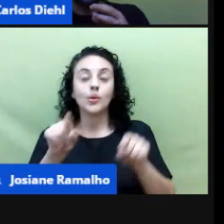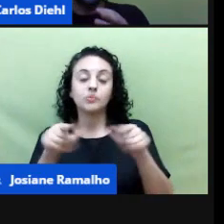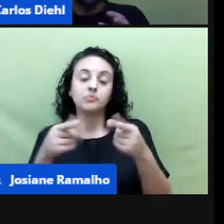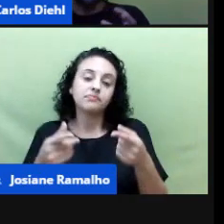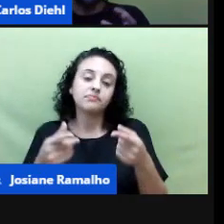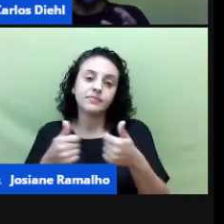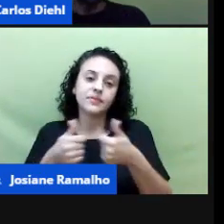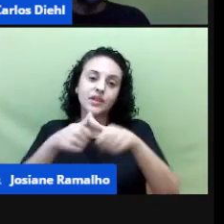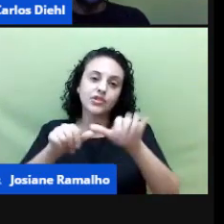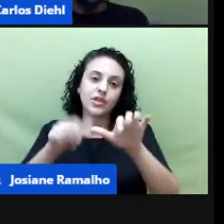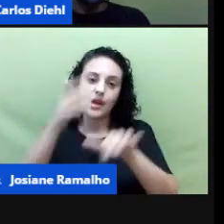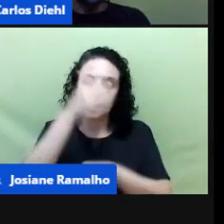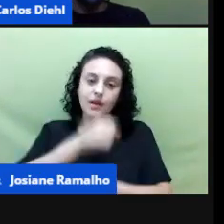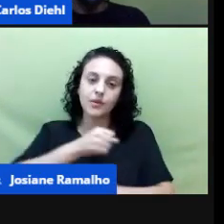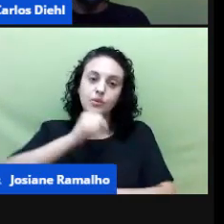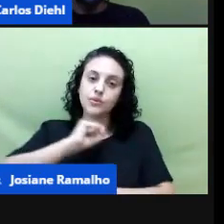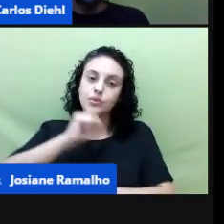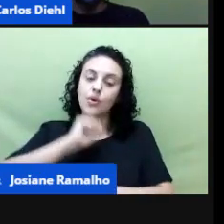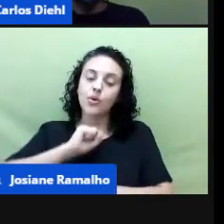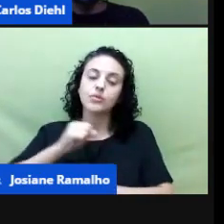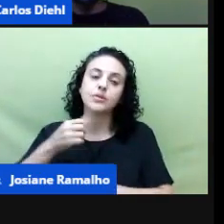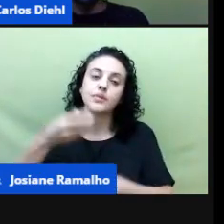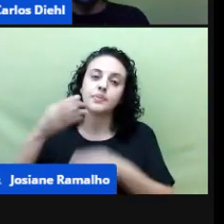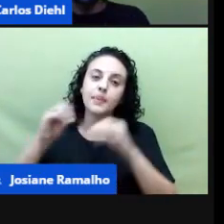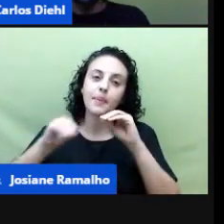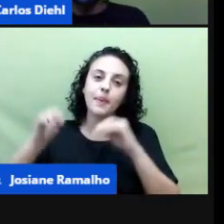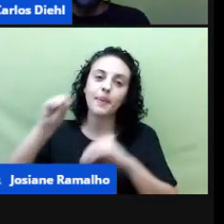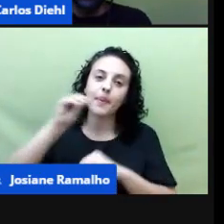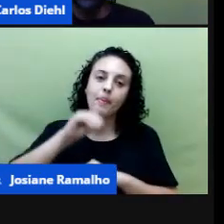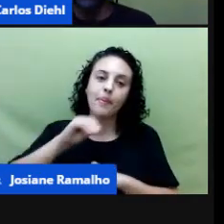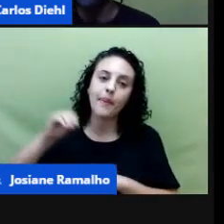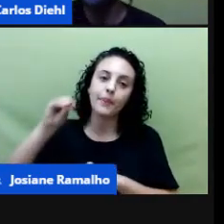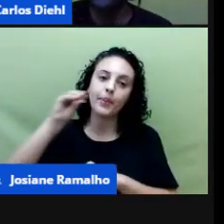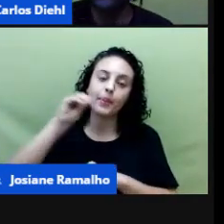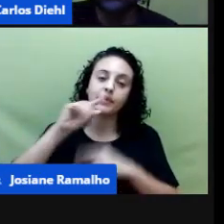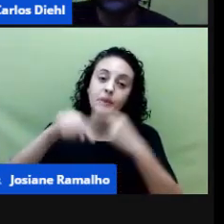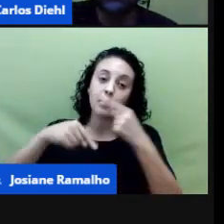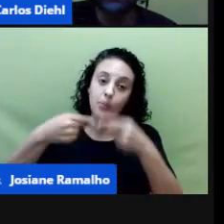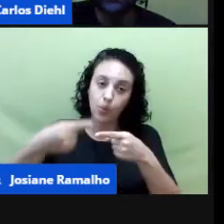pessoas falar e depois discutir isso.